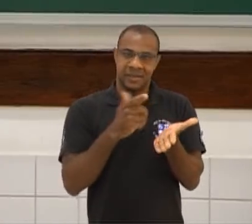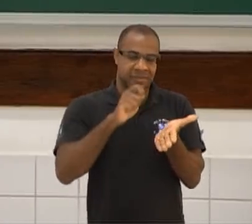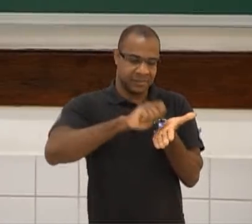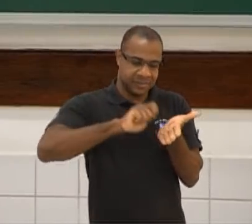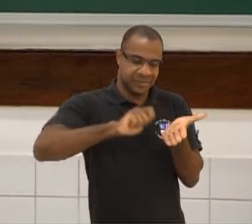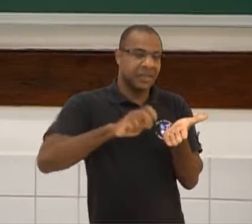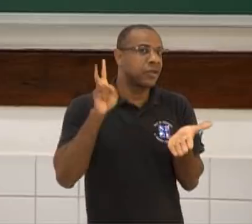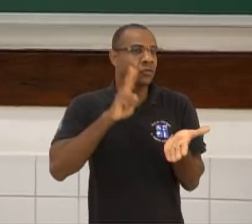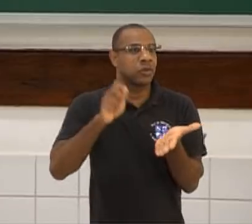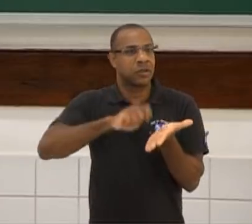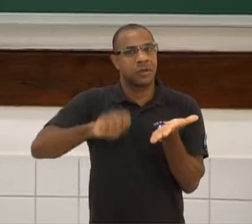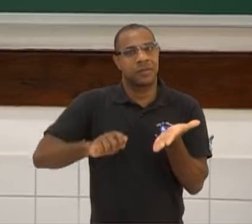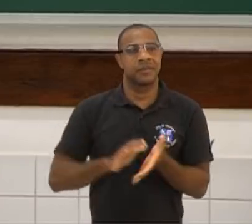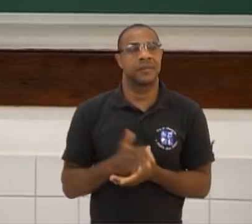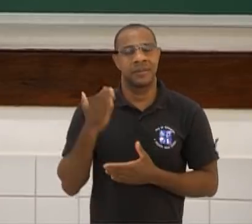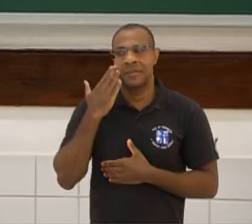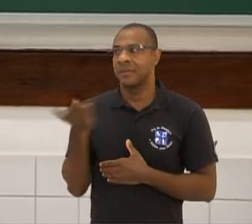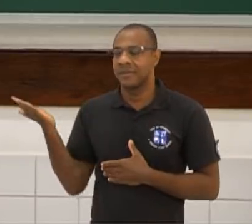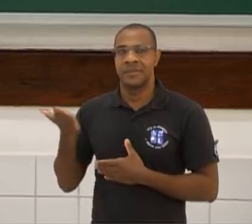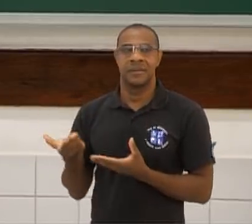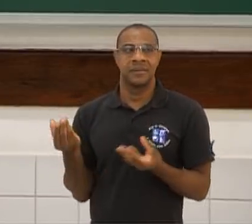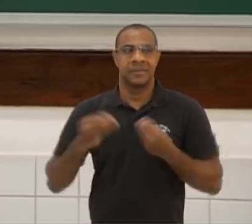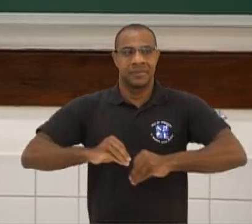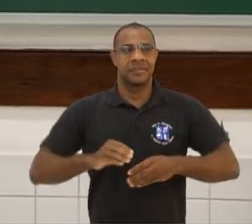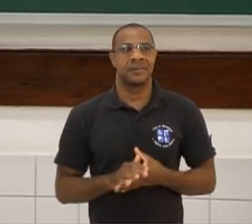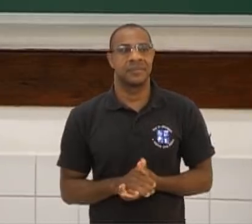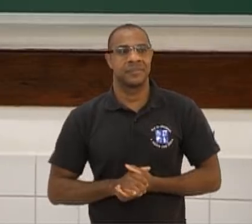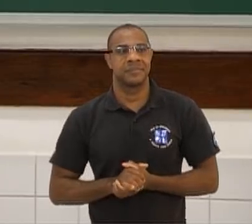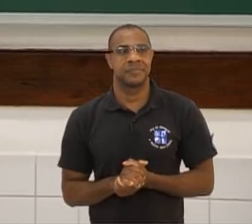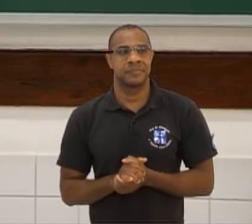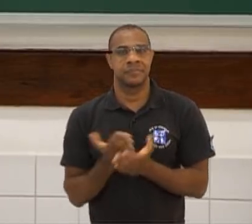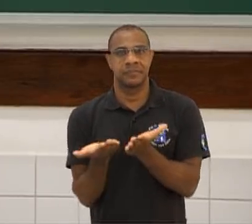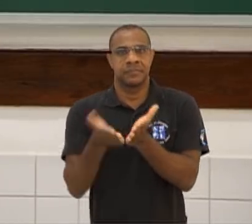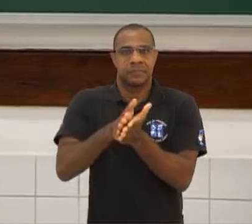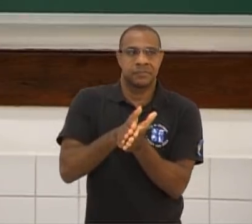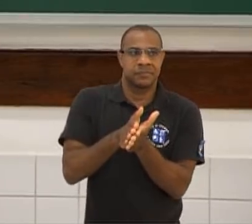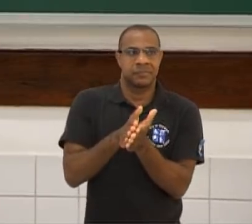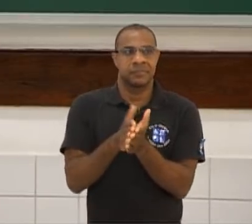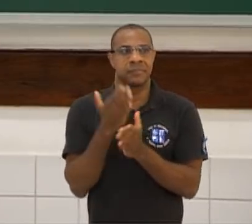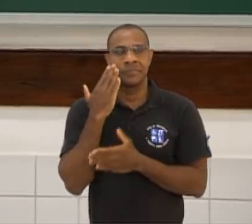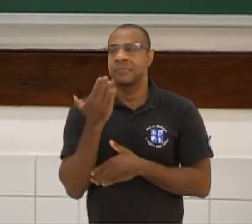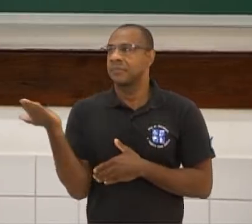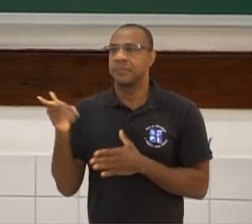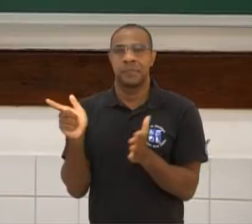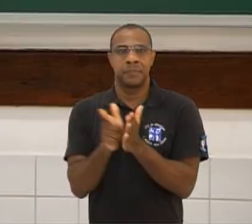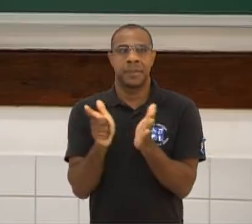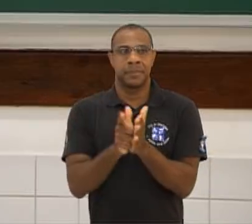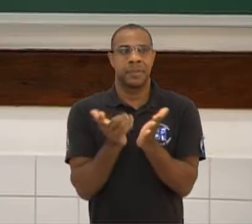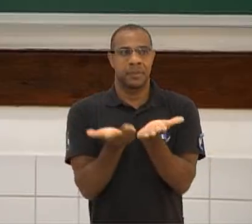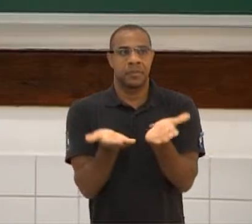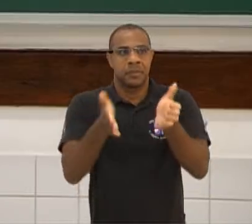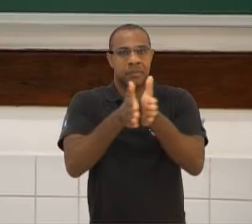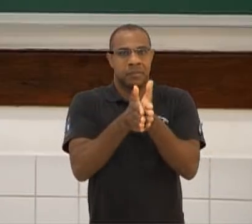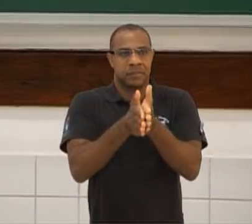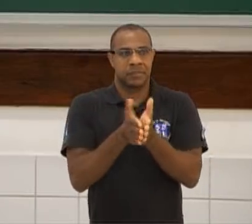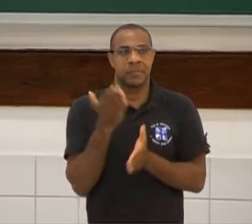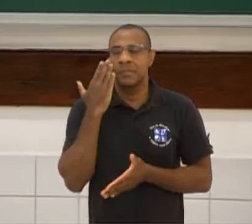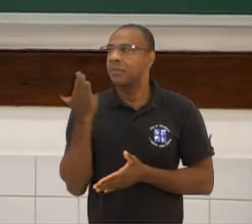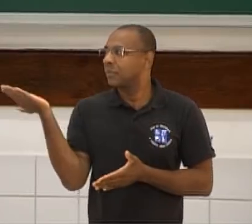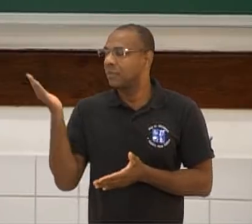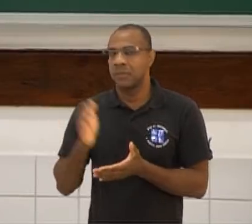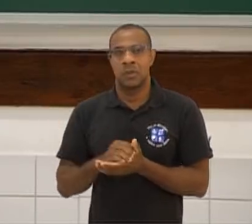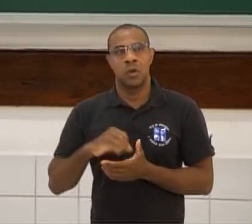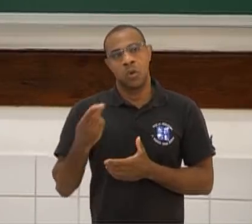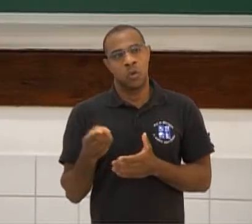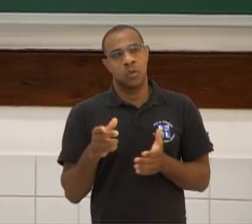né, com uma história aí colocada em dobradas, com um papel de sulfite. Ou se você não